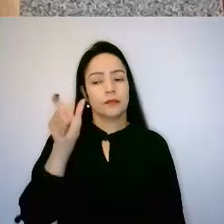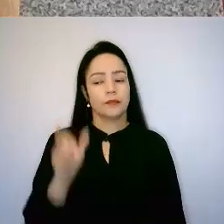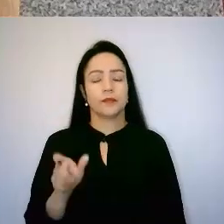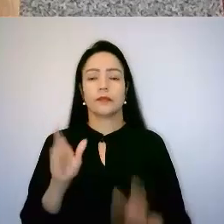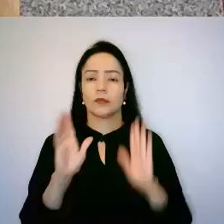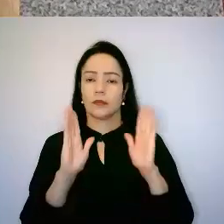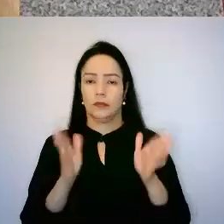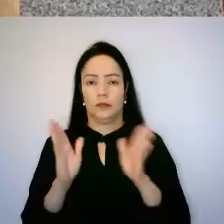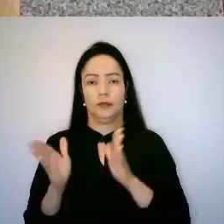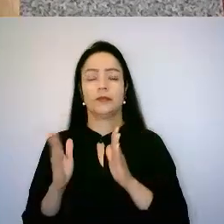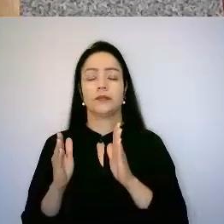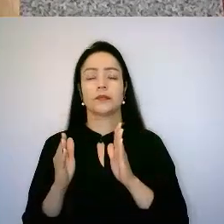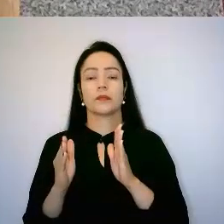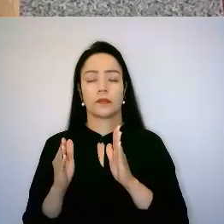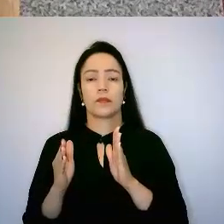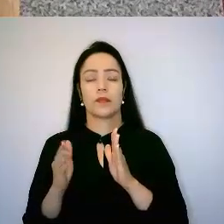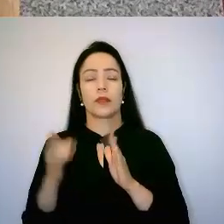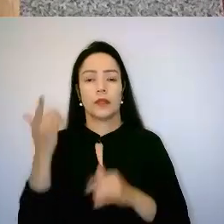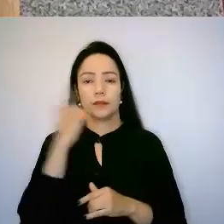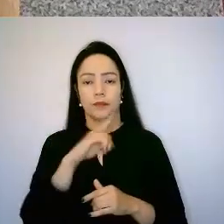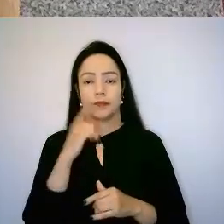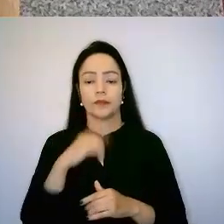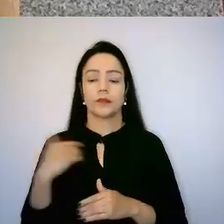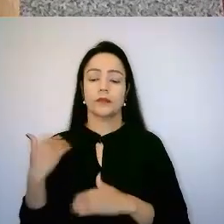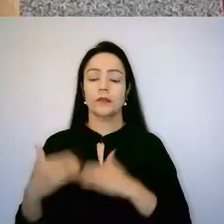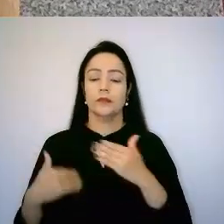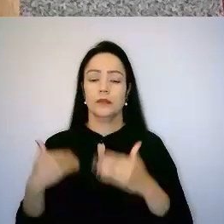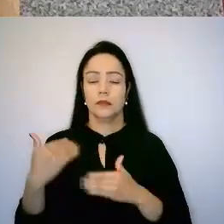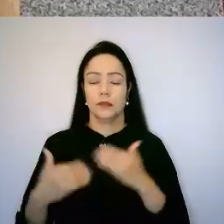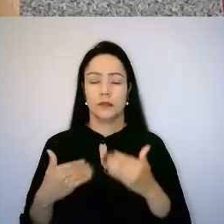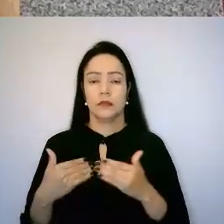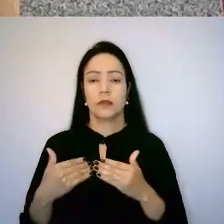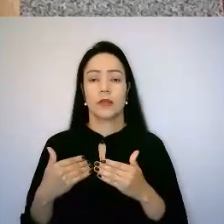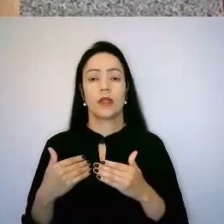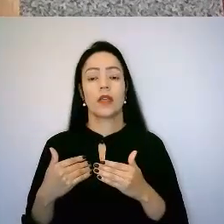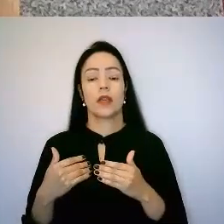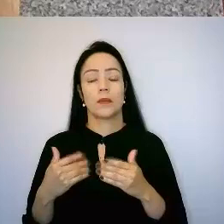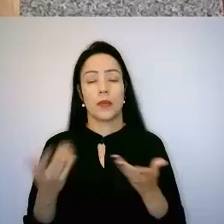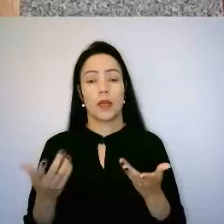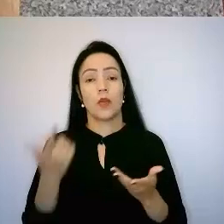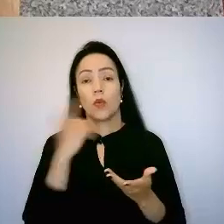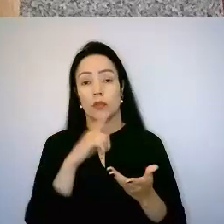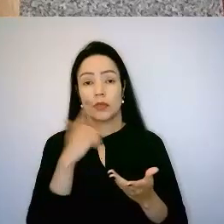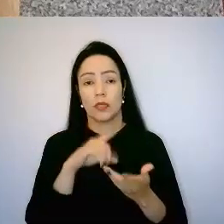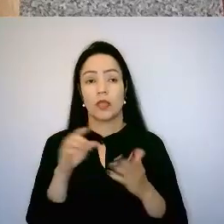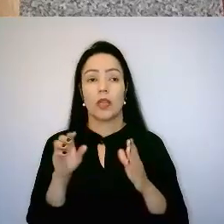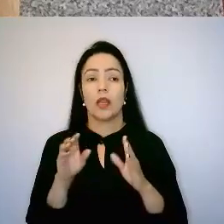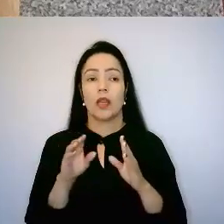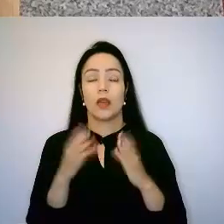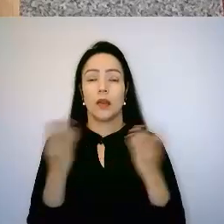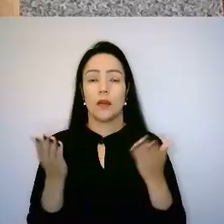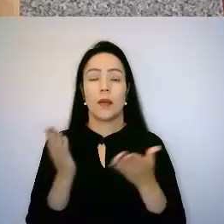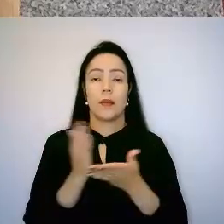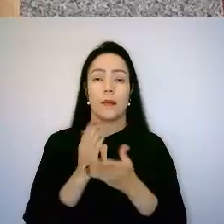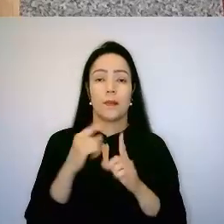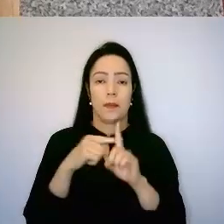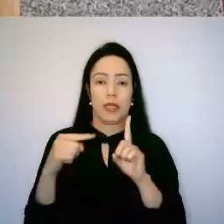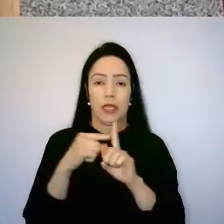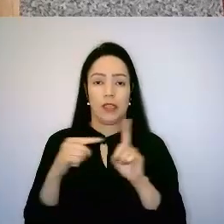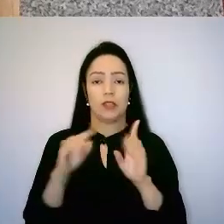requisito objetivo para a Progressão de regime do regime fechado para o regime semi-aberto em 15 de março de 2022